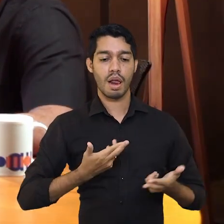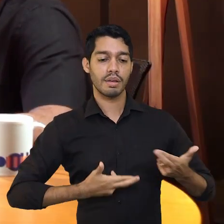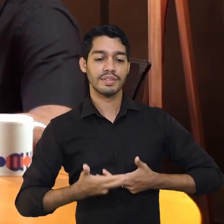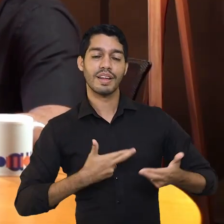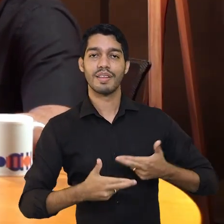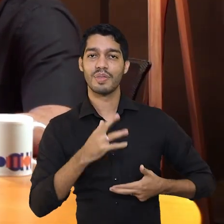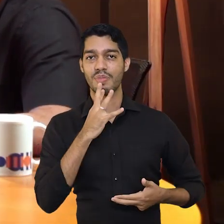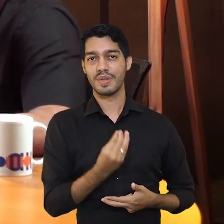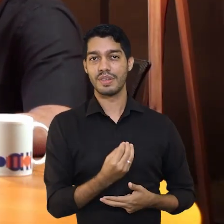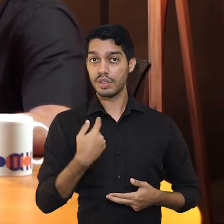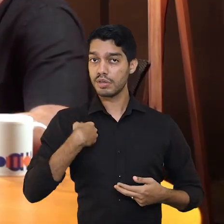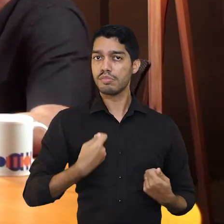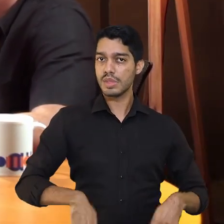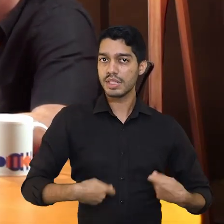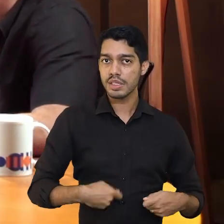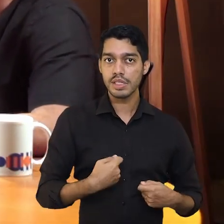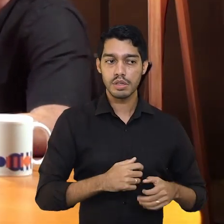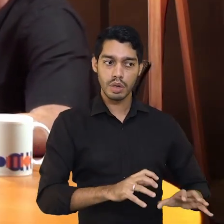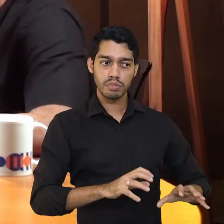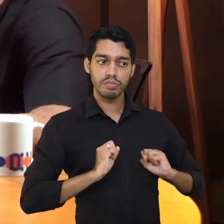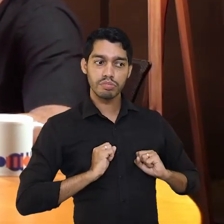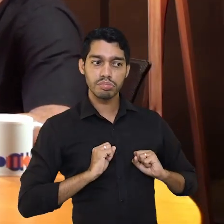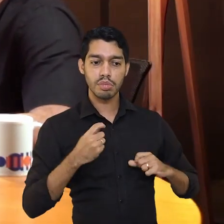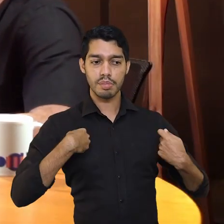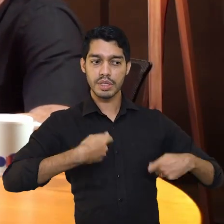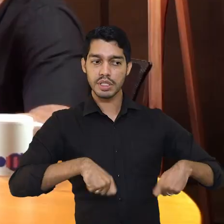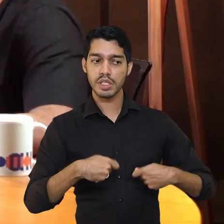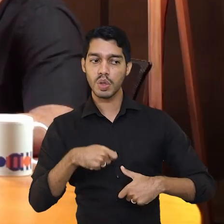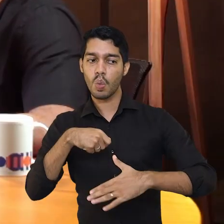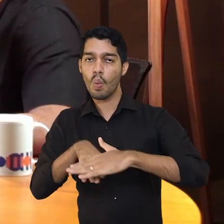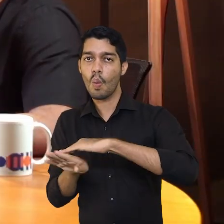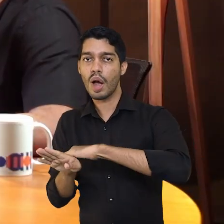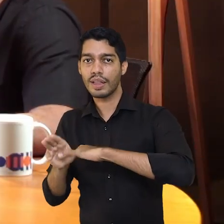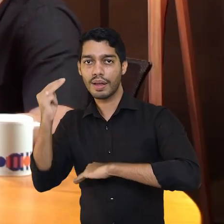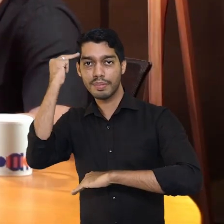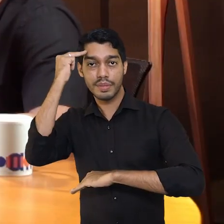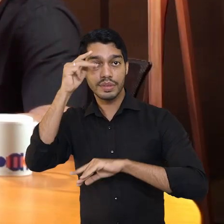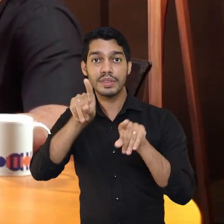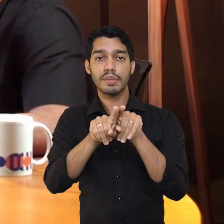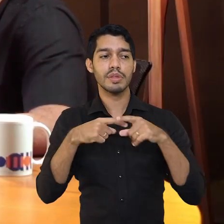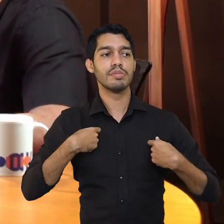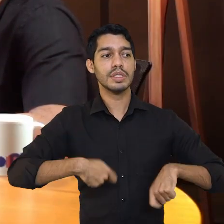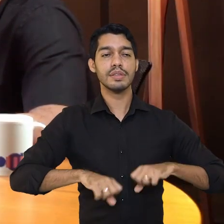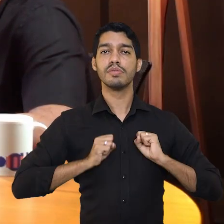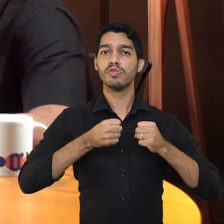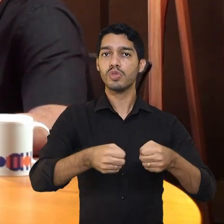o conhecimento. O que eu preciso reter, o que eu preciso guardar e qual é o esforço que eu preciso